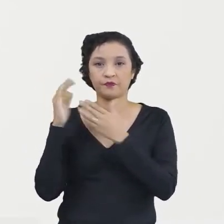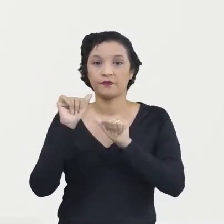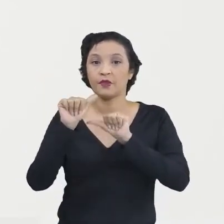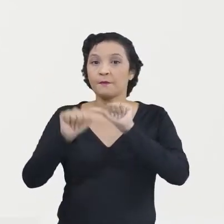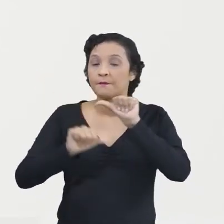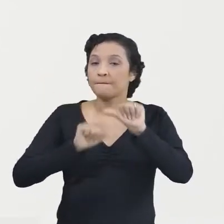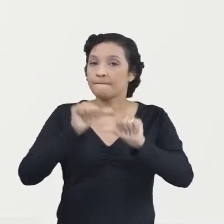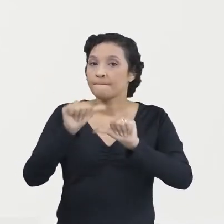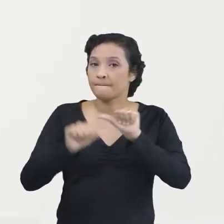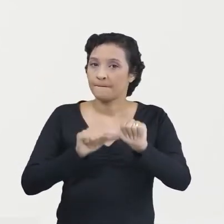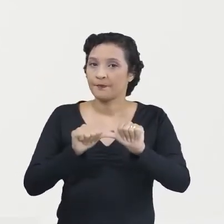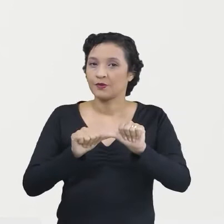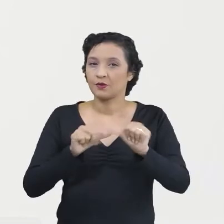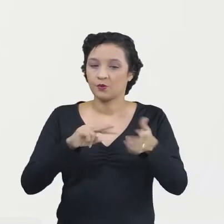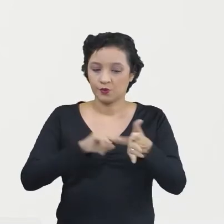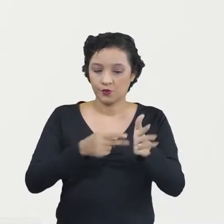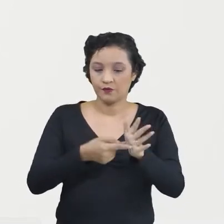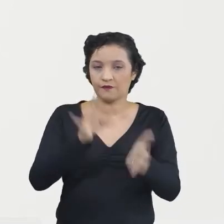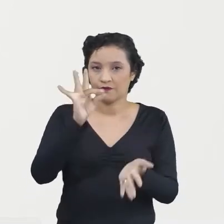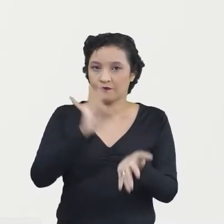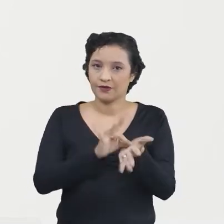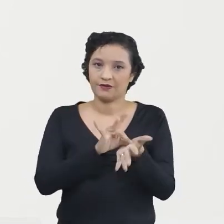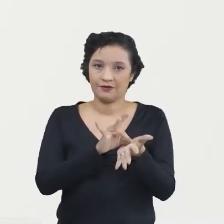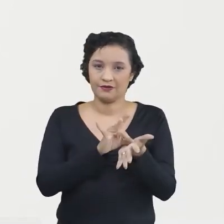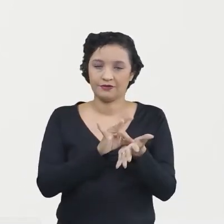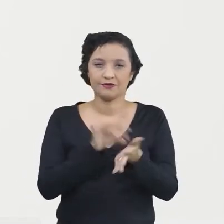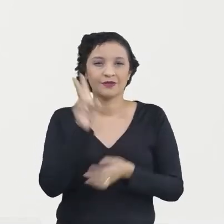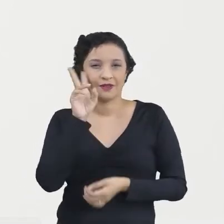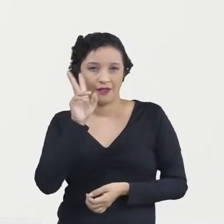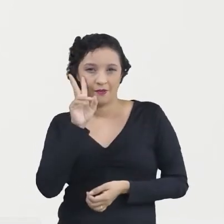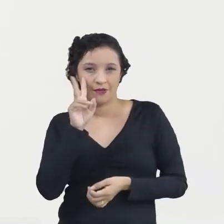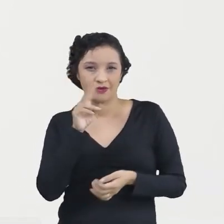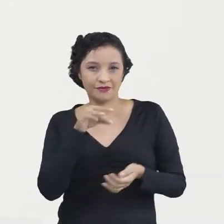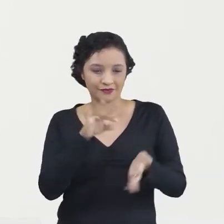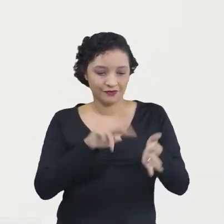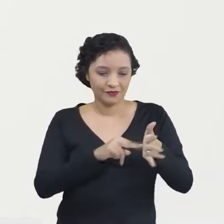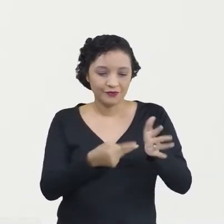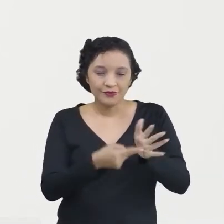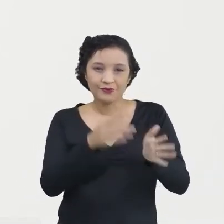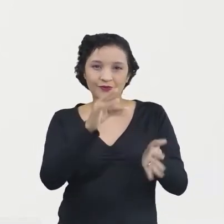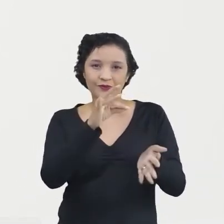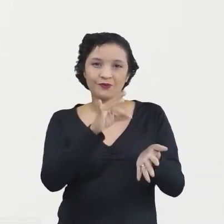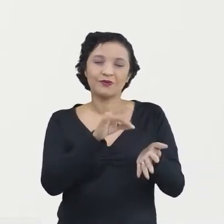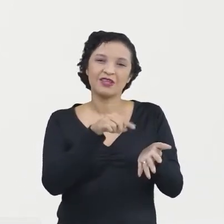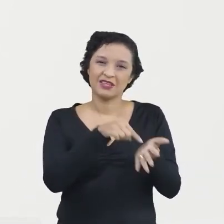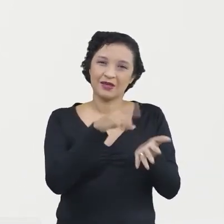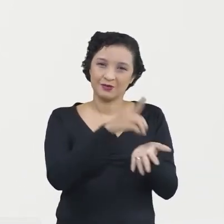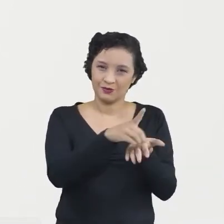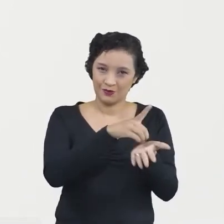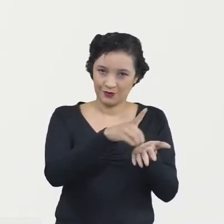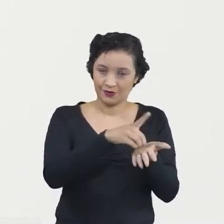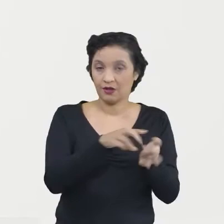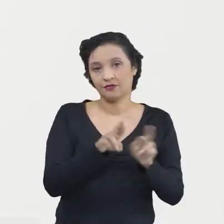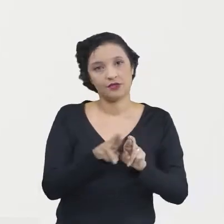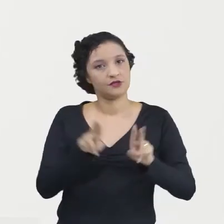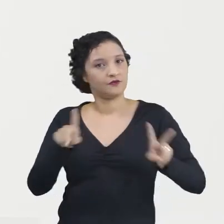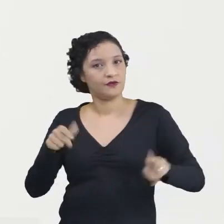denotativo, que é o literal das palavras e expressões, ressignificando-as.